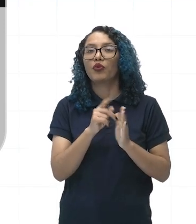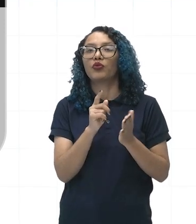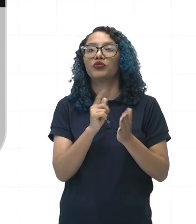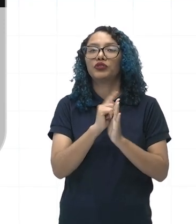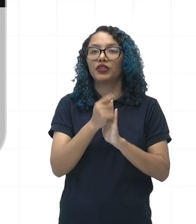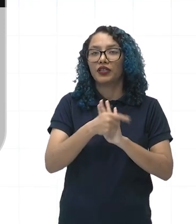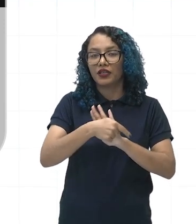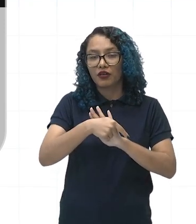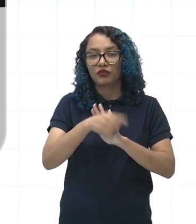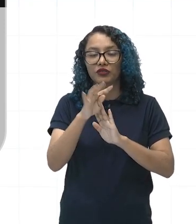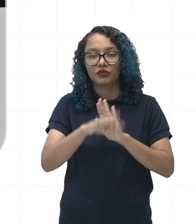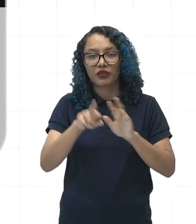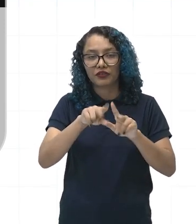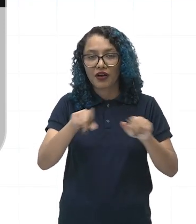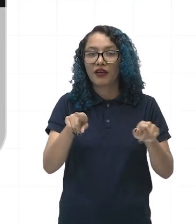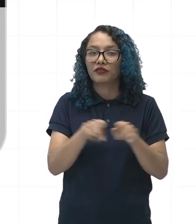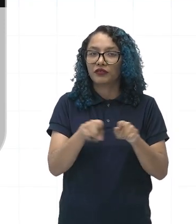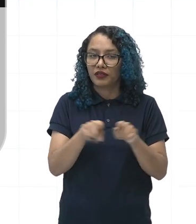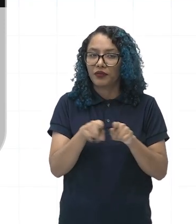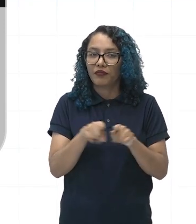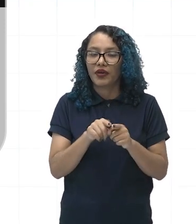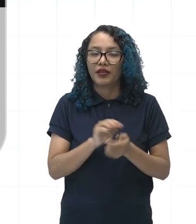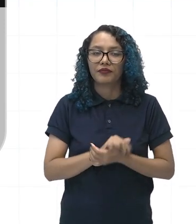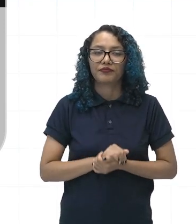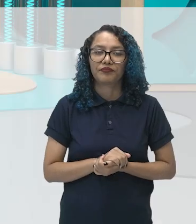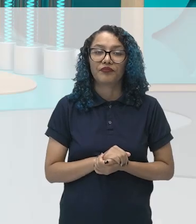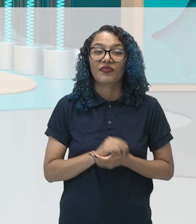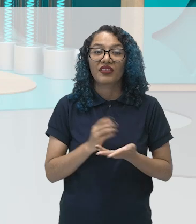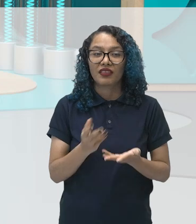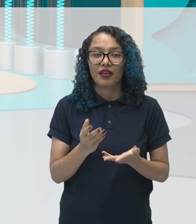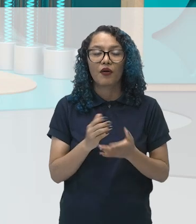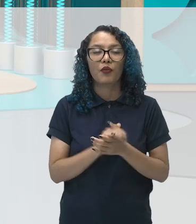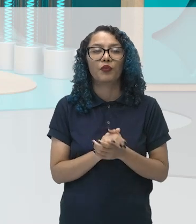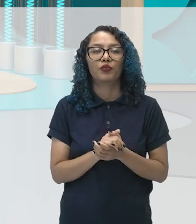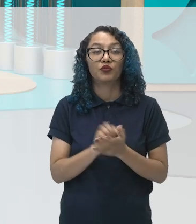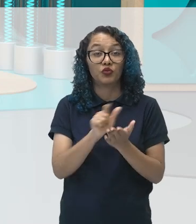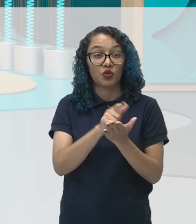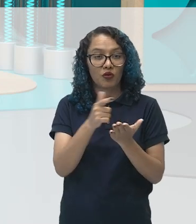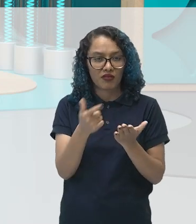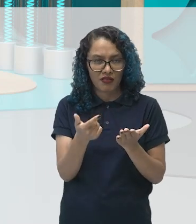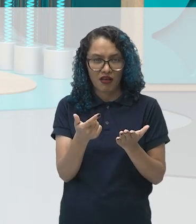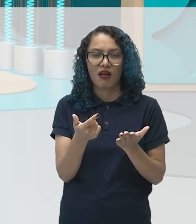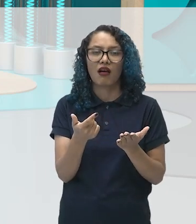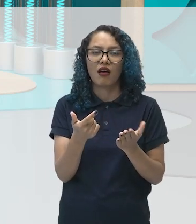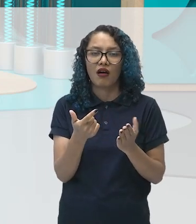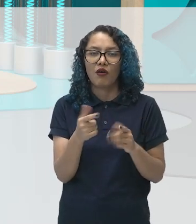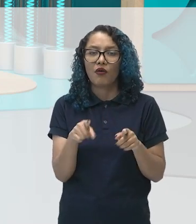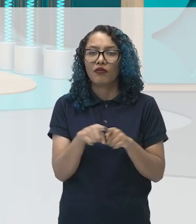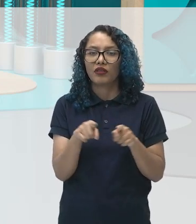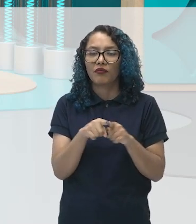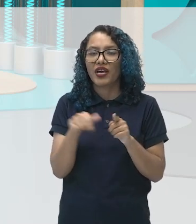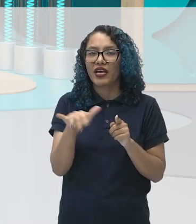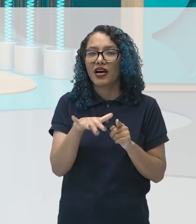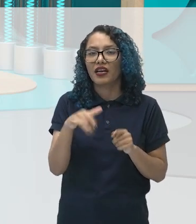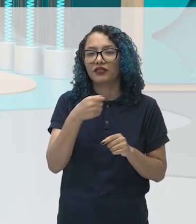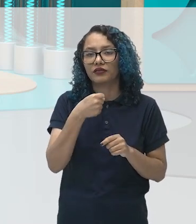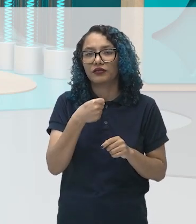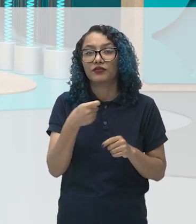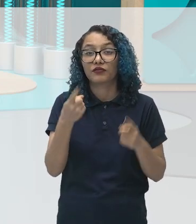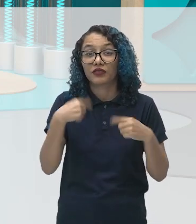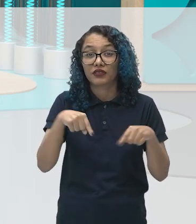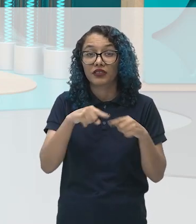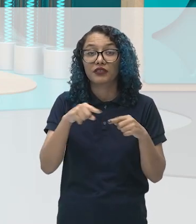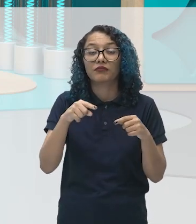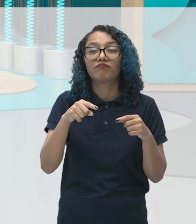textuais que vão compor este texto. Então, quando pensarmos em jornal, quando pensarmos em campo jornalístico, pensem